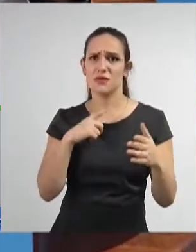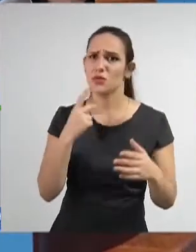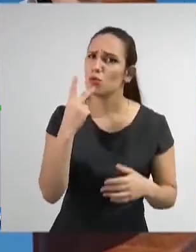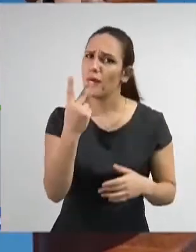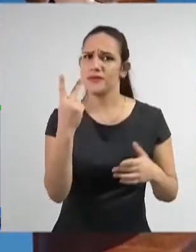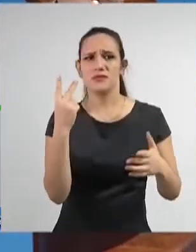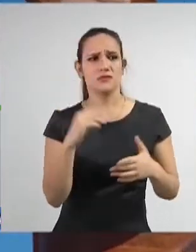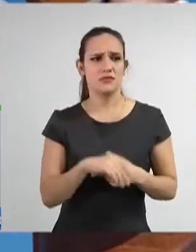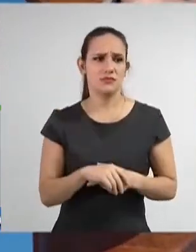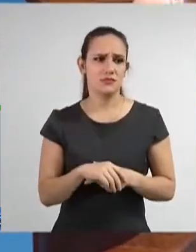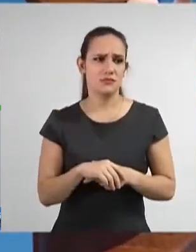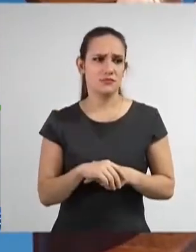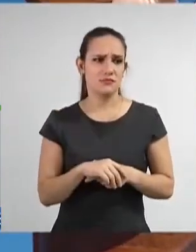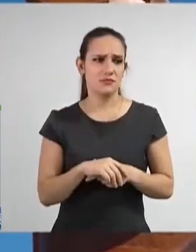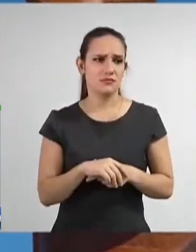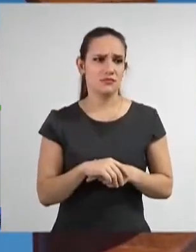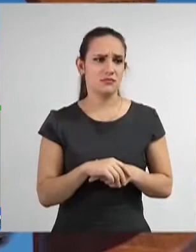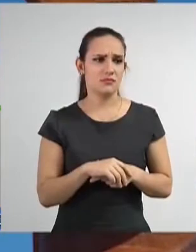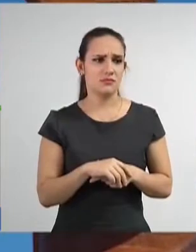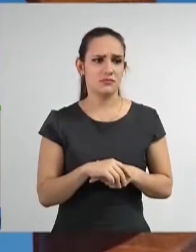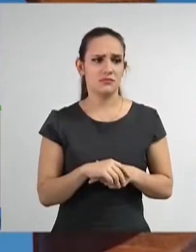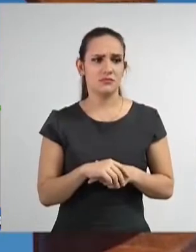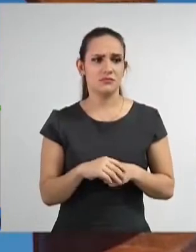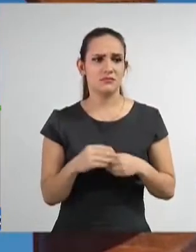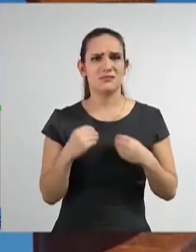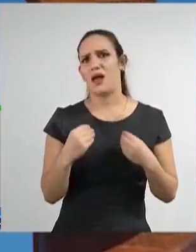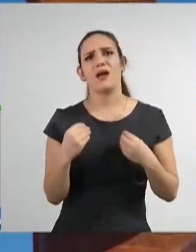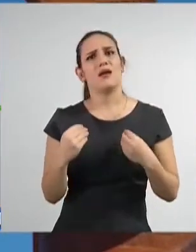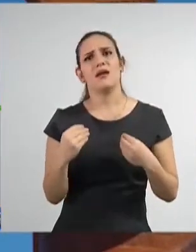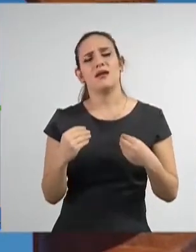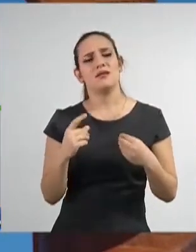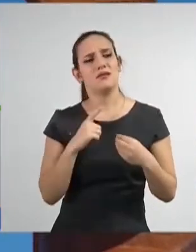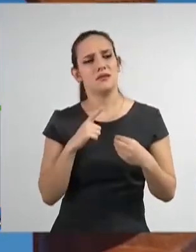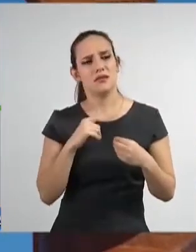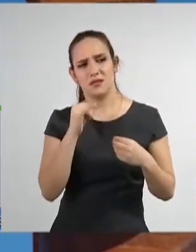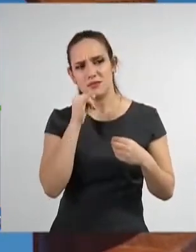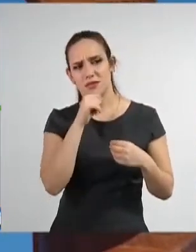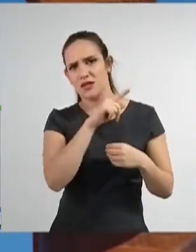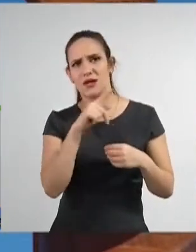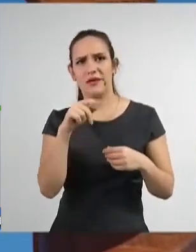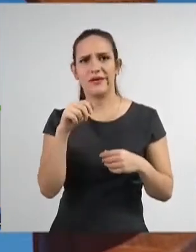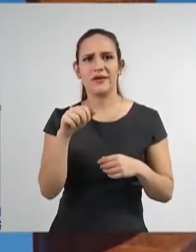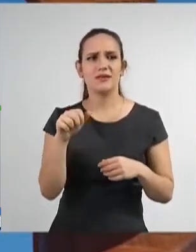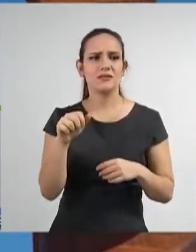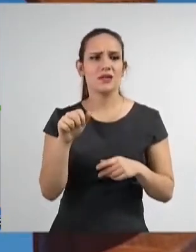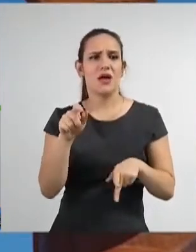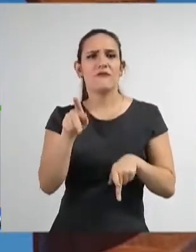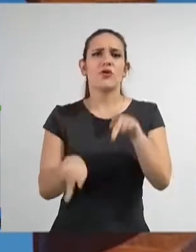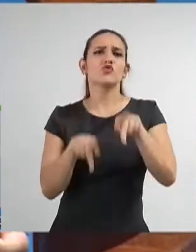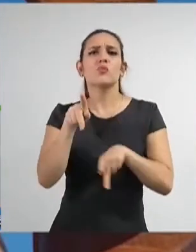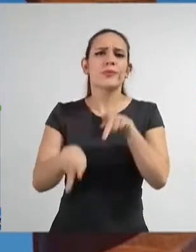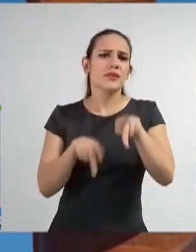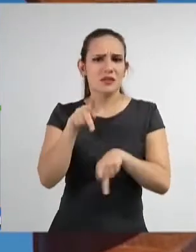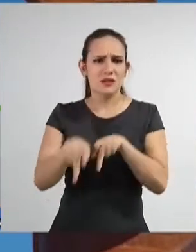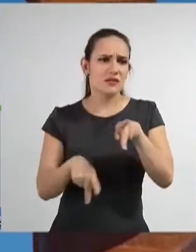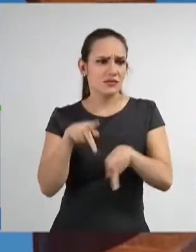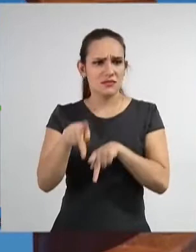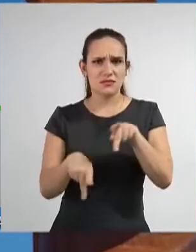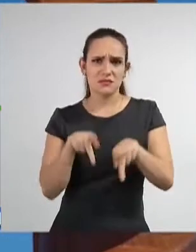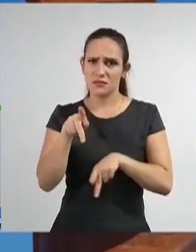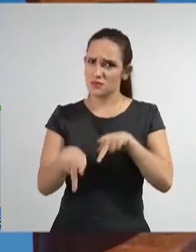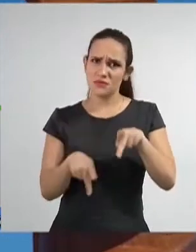semáforos em 2 quadras. Então, eu vi ali na Afonso Pena, por exemplo, um radar